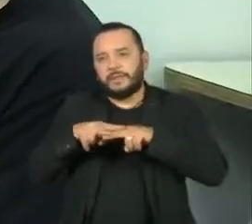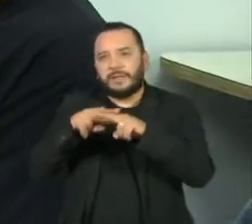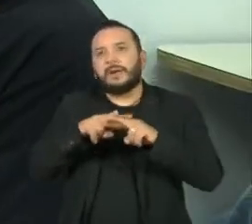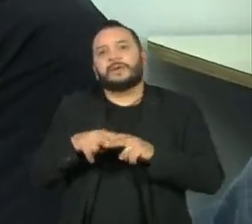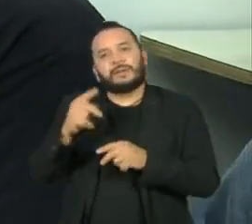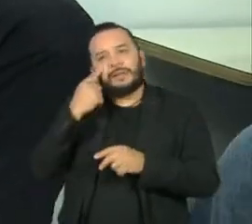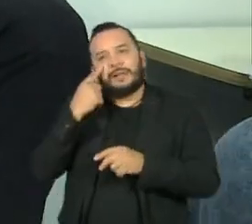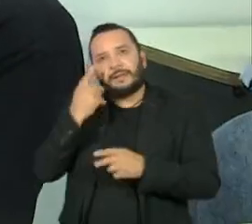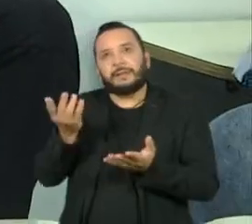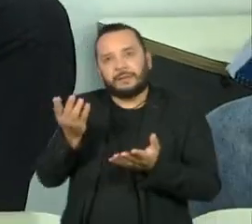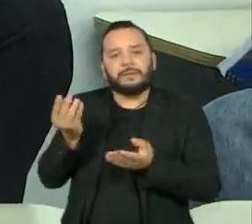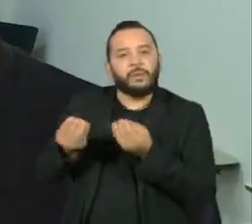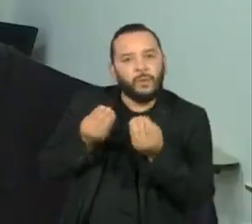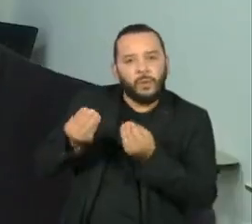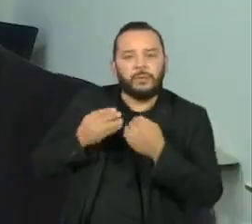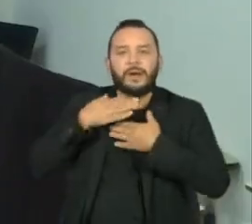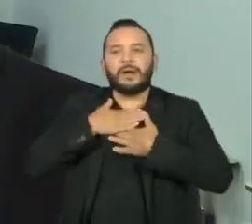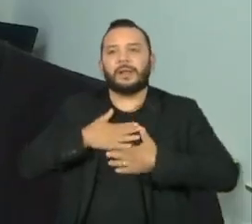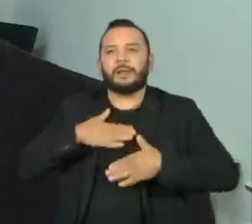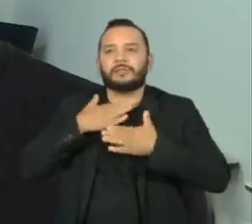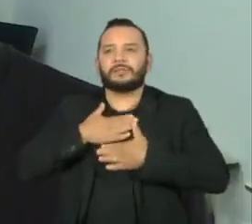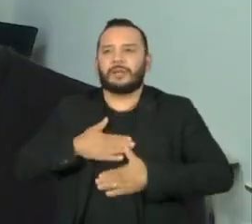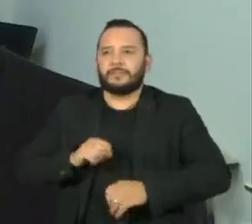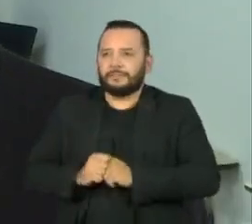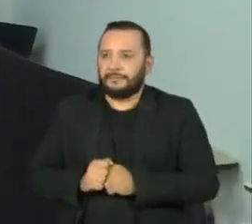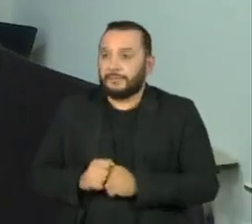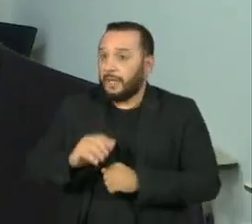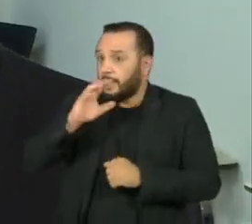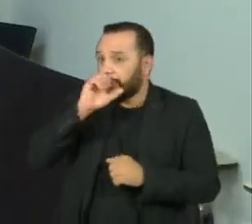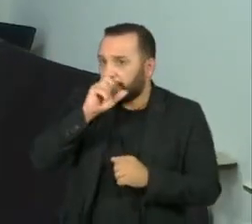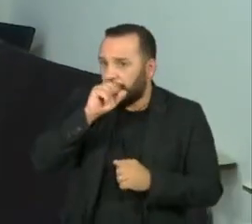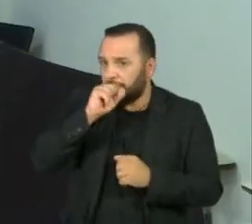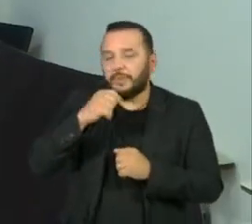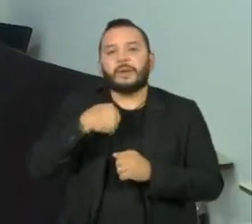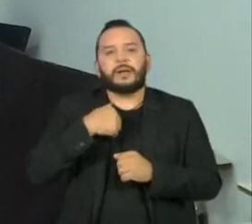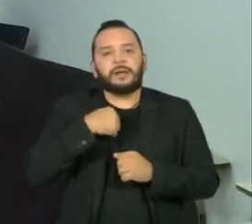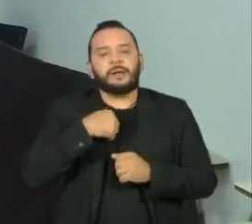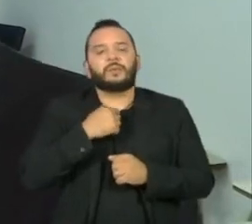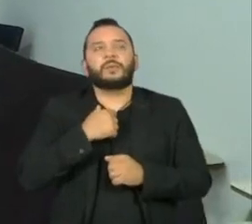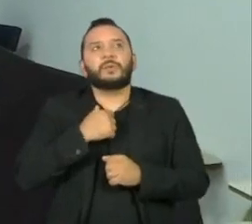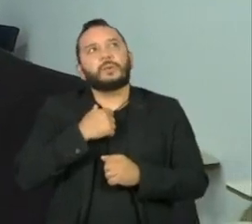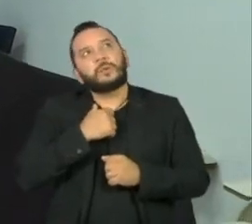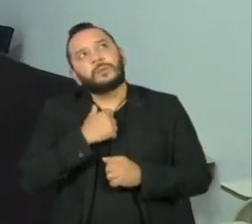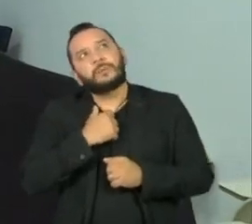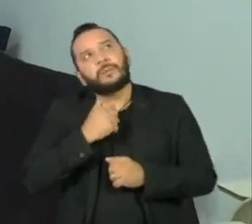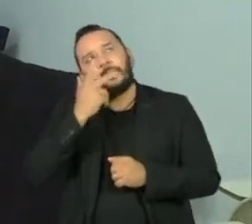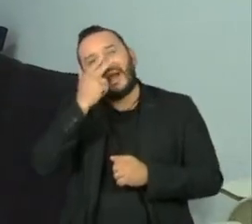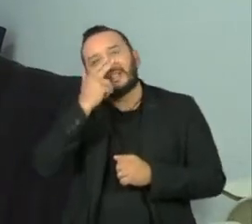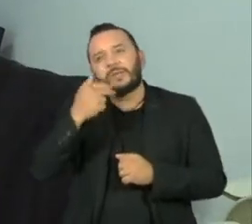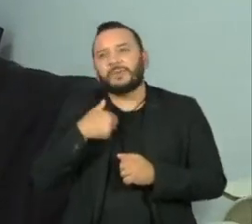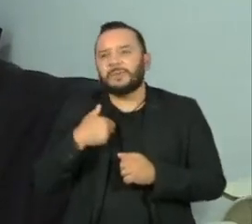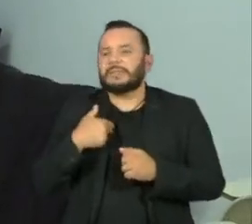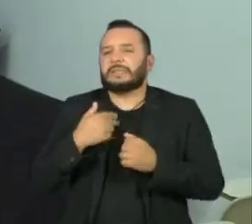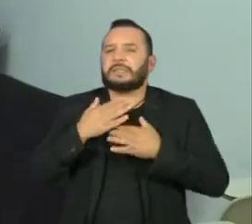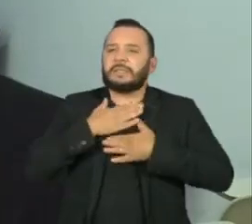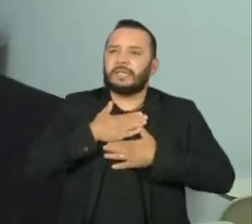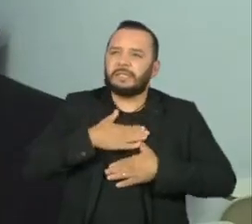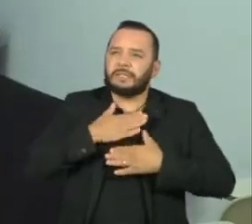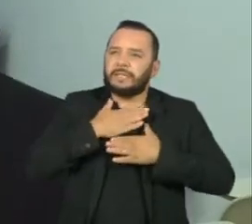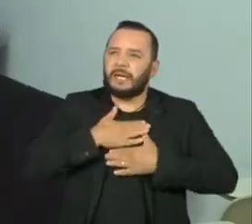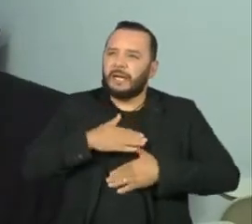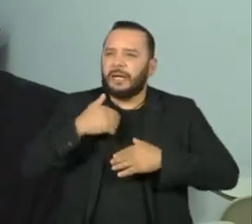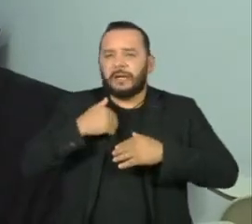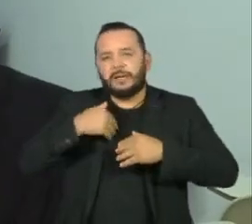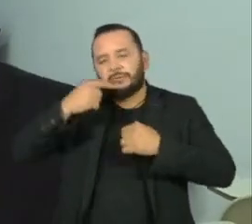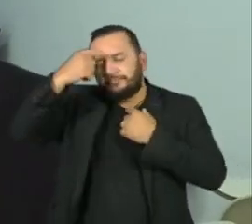relaxar. É o que o Lincoln vai fazer. Sábado é dia de descansar, desligar a mente, não prestar atenção em nenhuma coisa